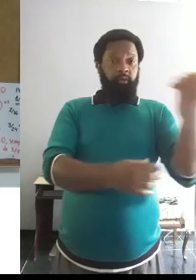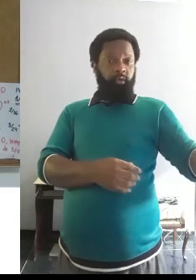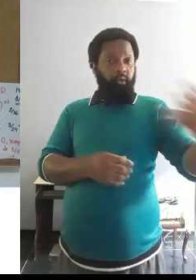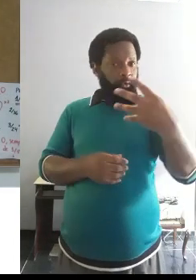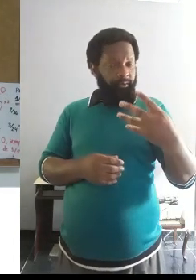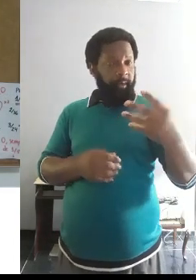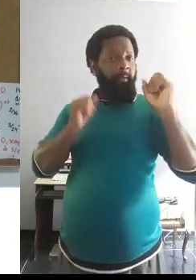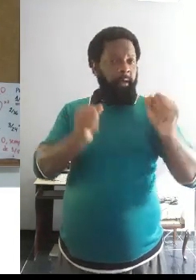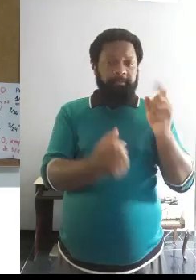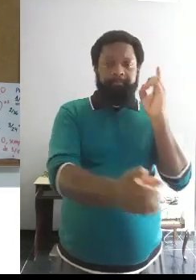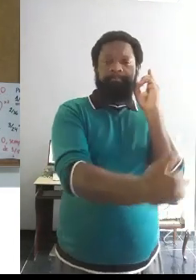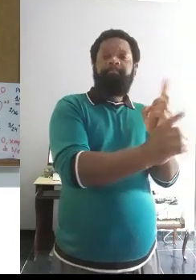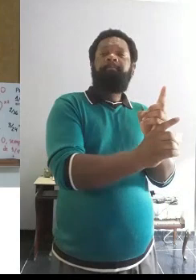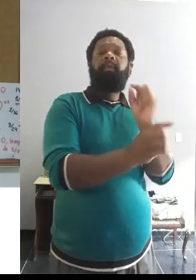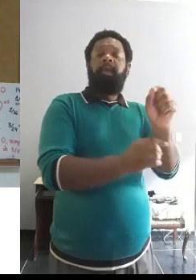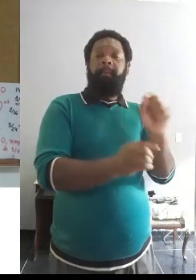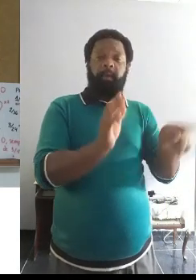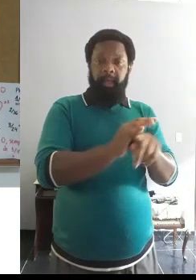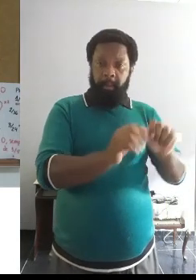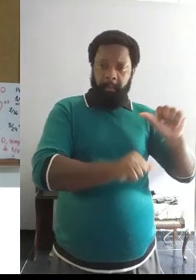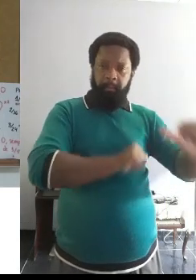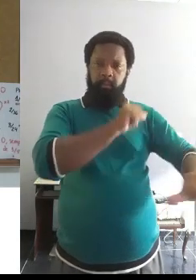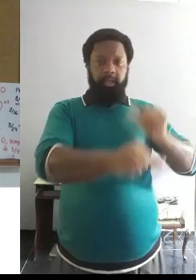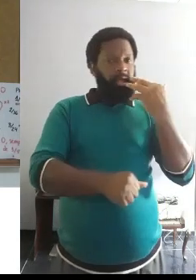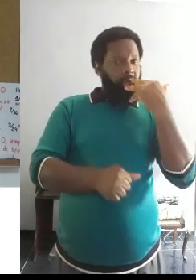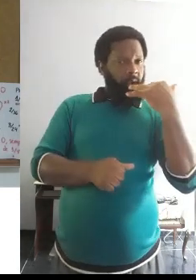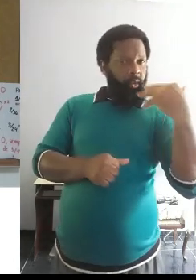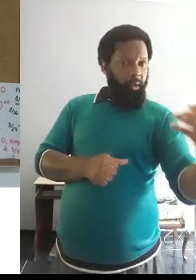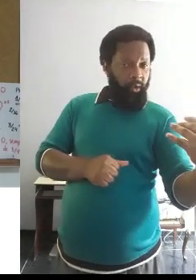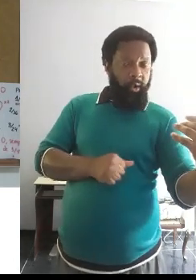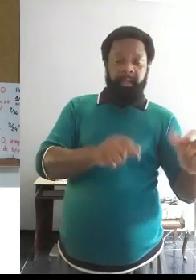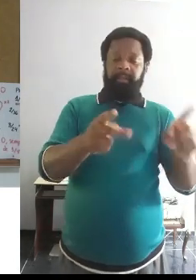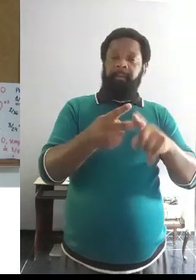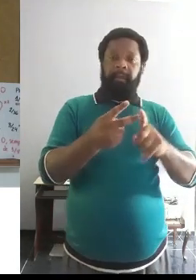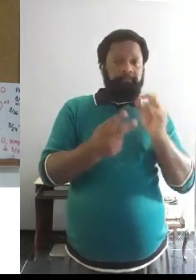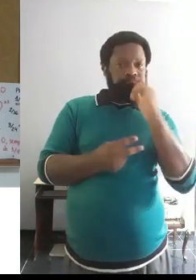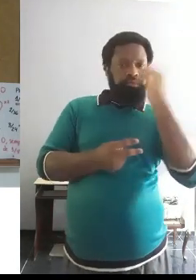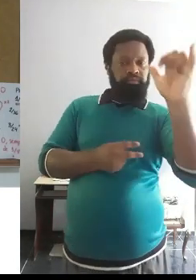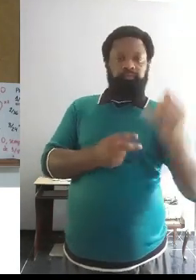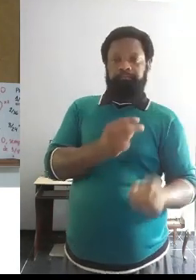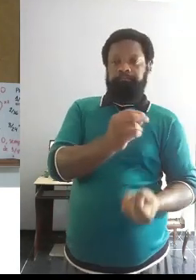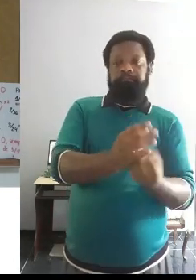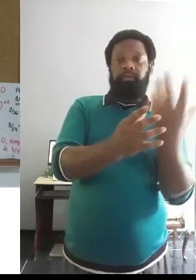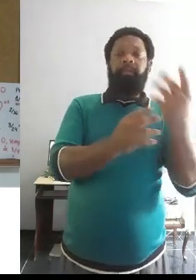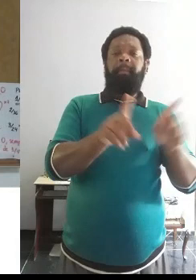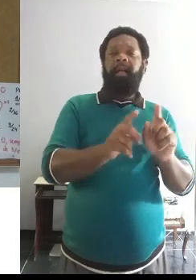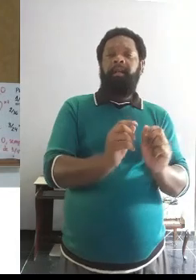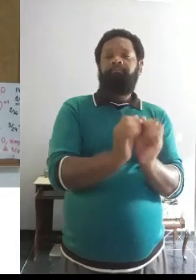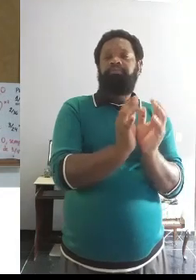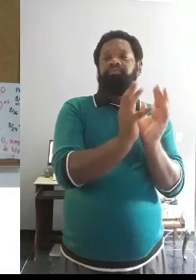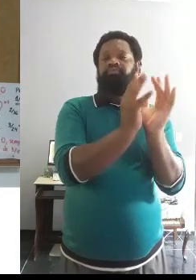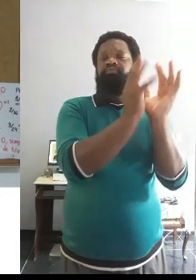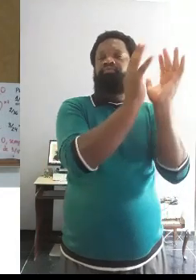podemos identificar um fenômeno químico pela mudança de coloração, pela liberação de energia e pela liberação de